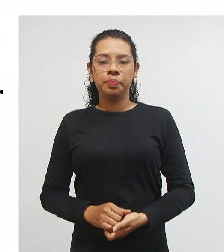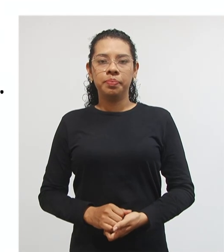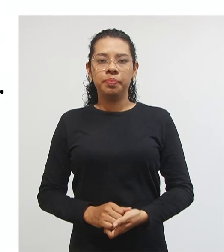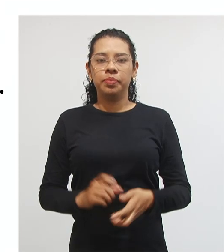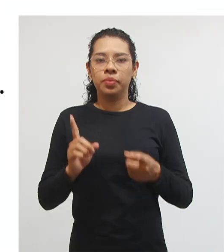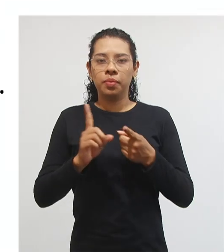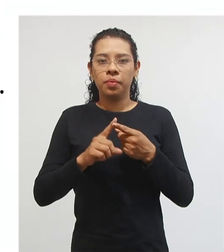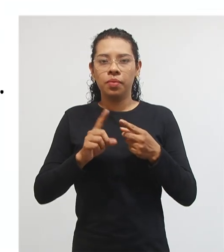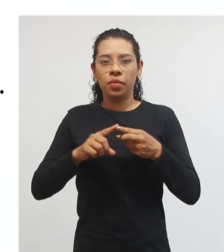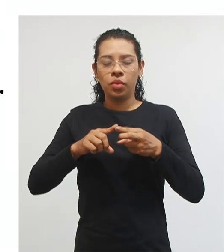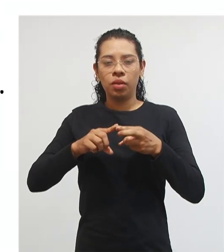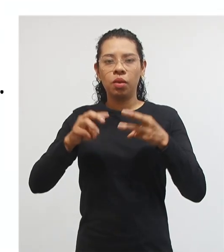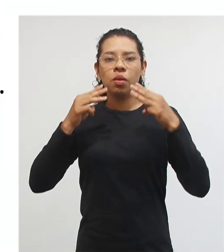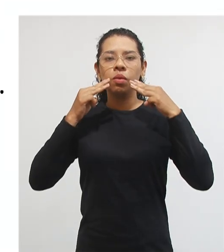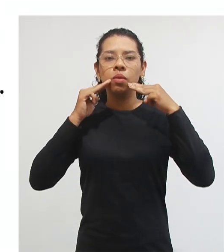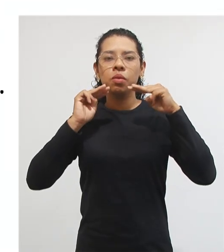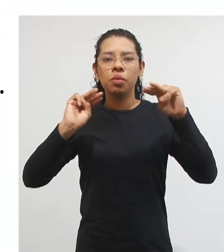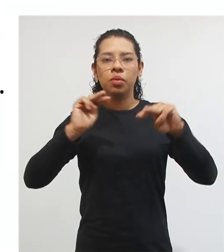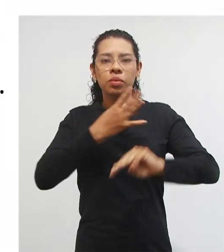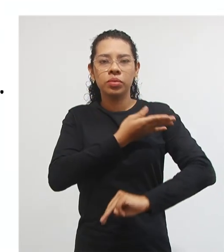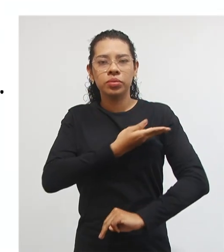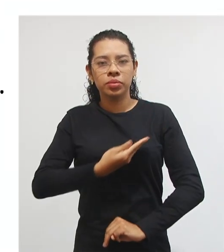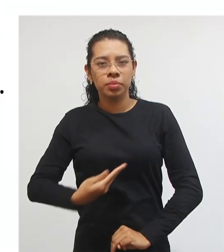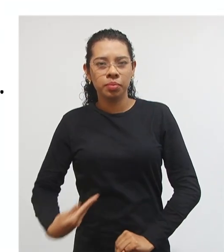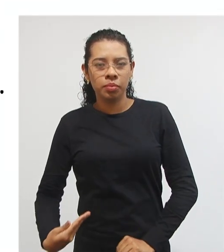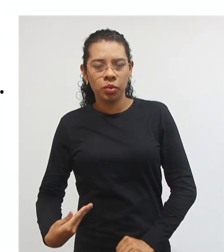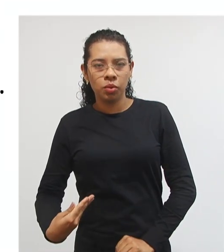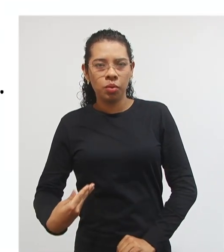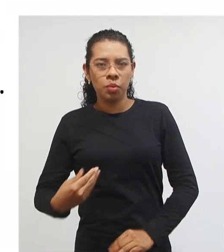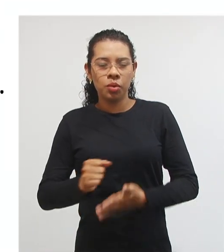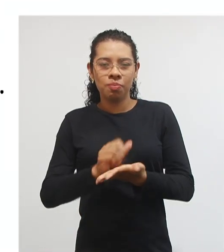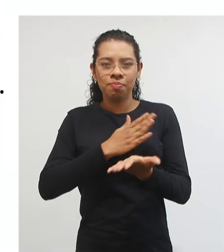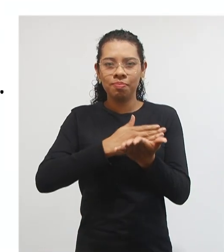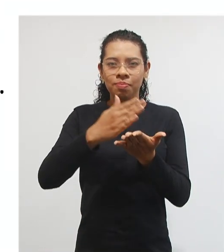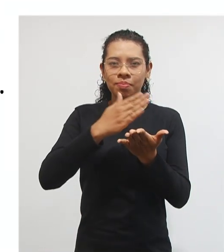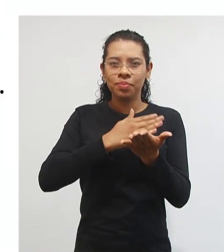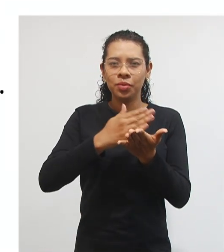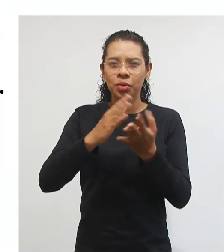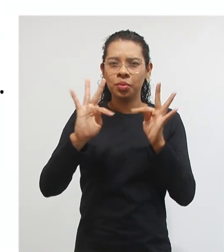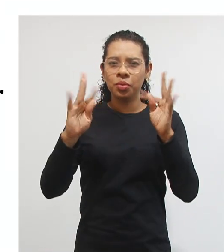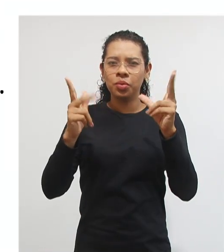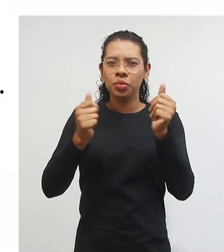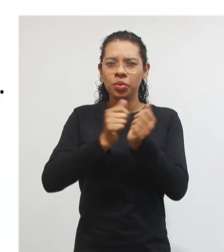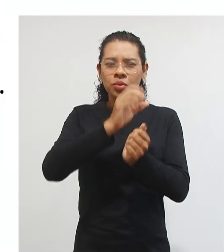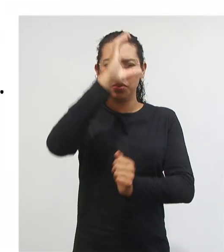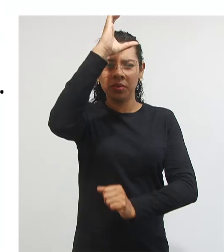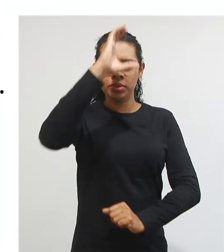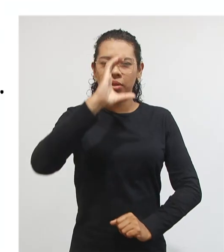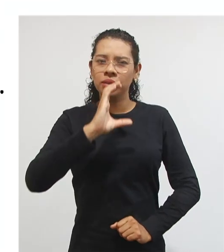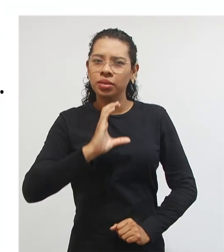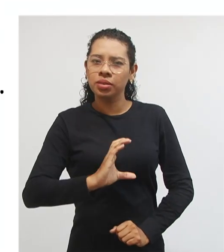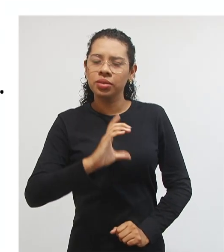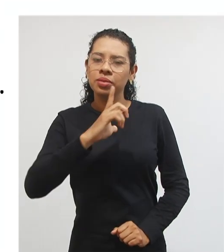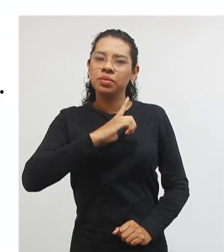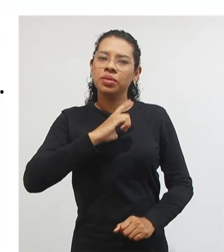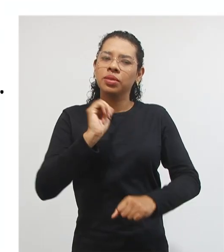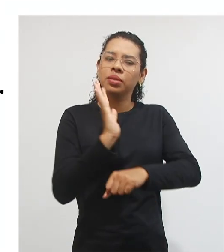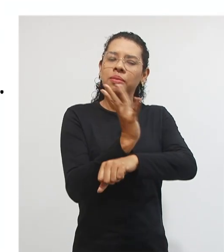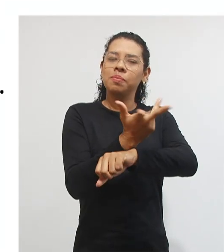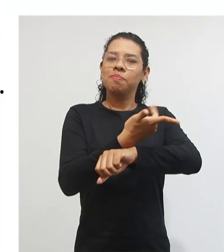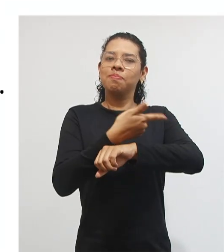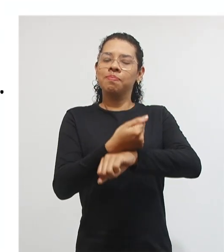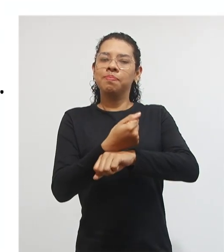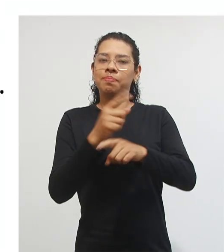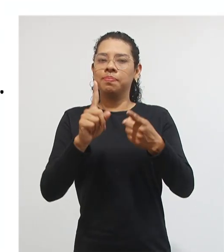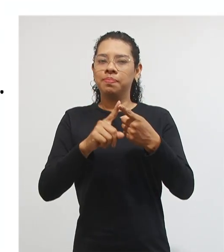O marketing público, ele também atua, então, no sentido de promover a aderência dos cidadãos a certos hábitos, certas práticas e até mudança